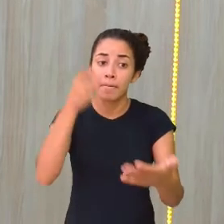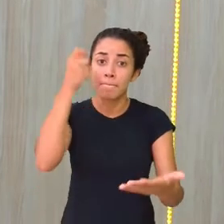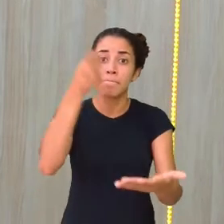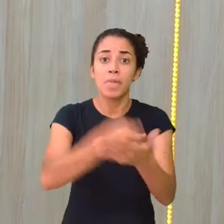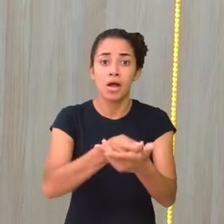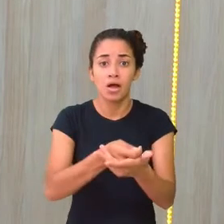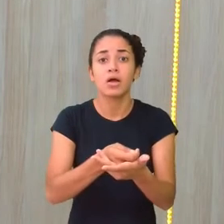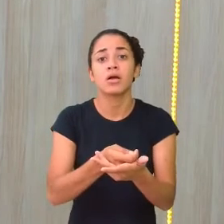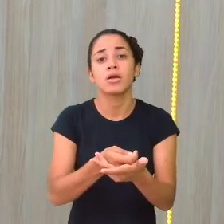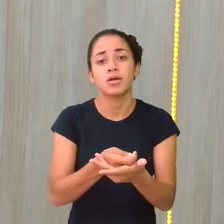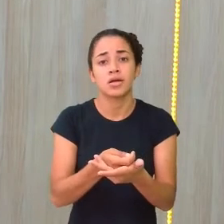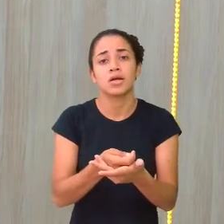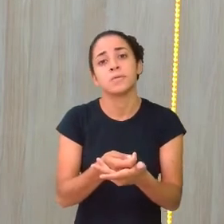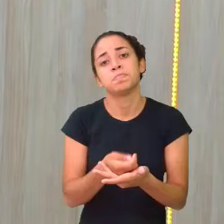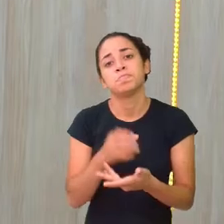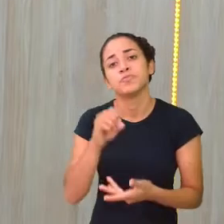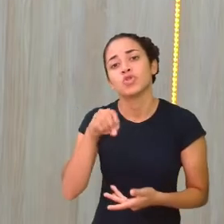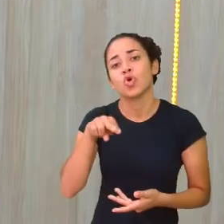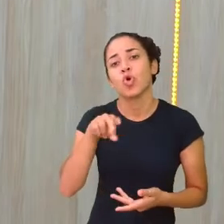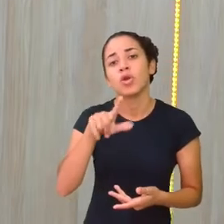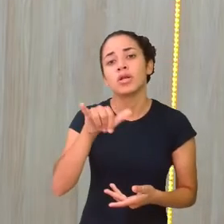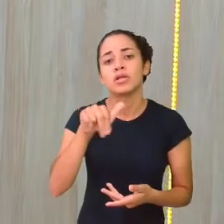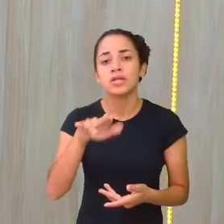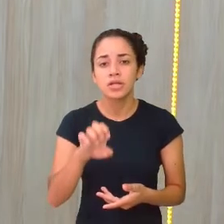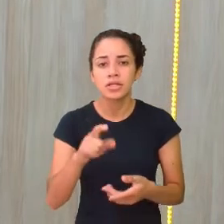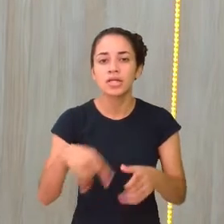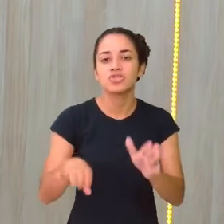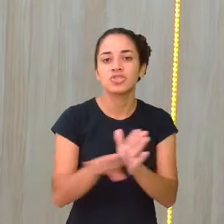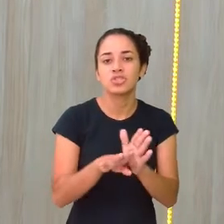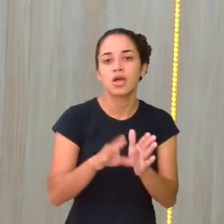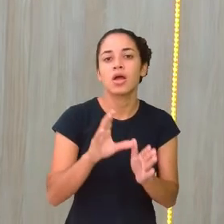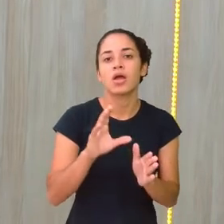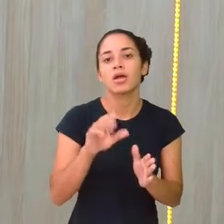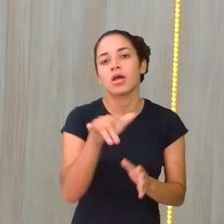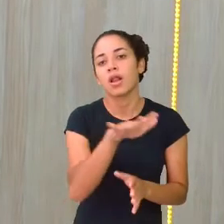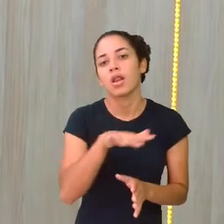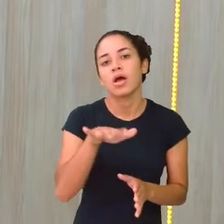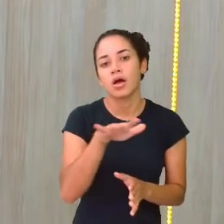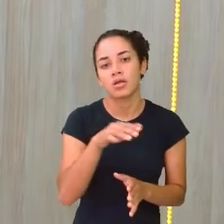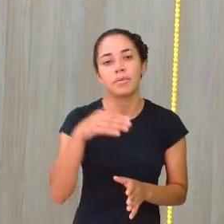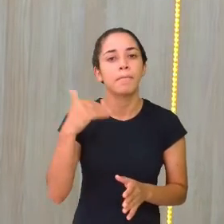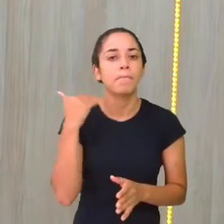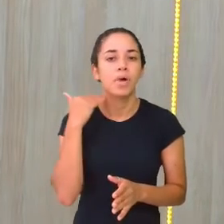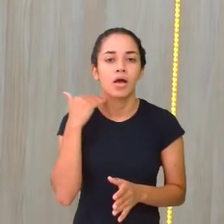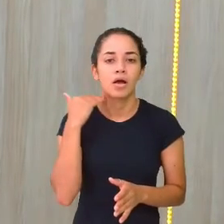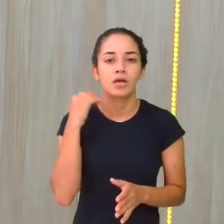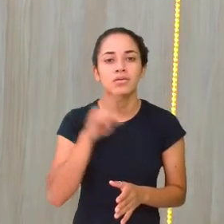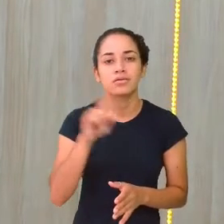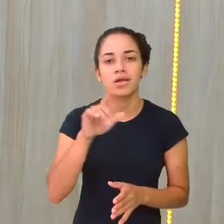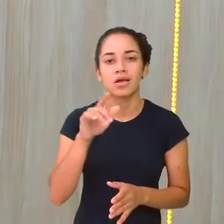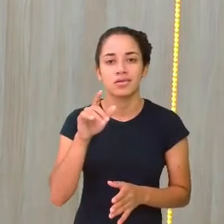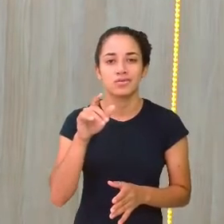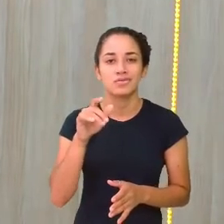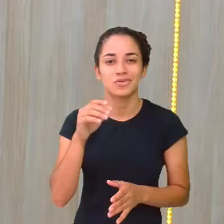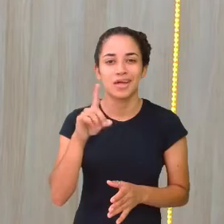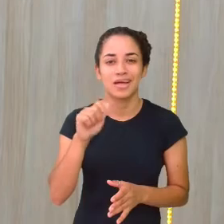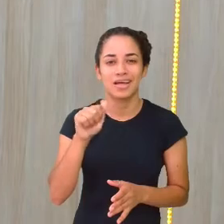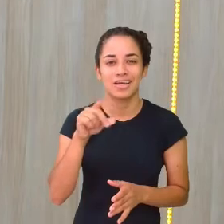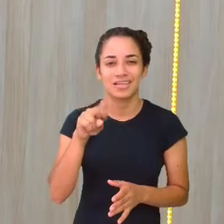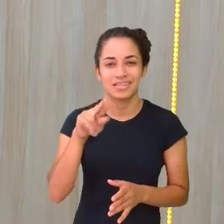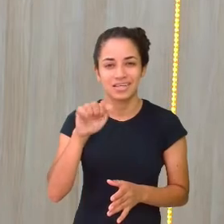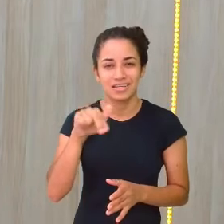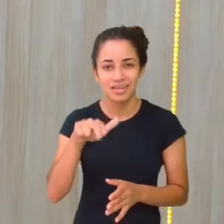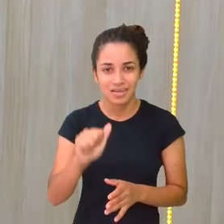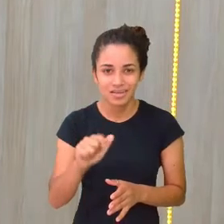conta de Adriana. Então, ou seja, é justamente esse princípio dentro de uma lógica